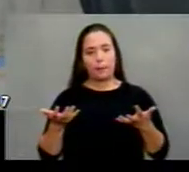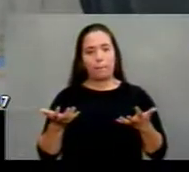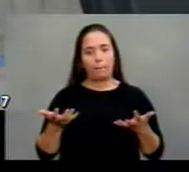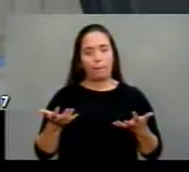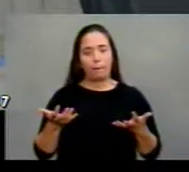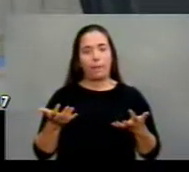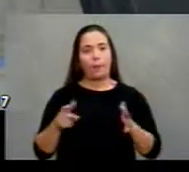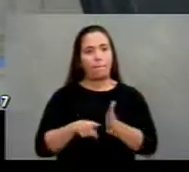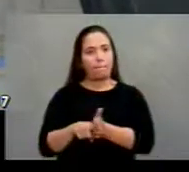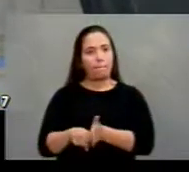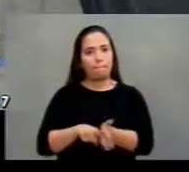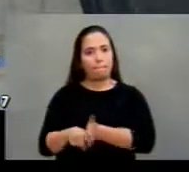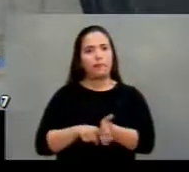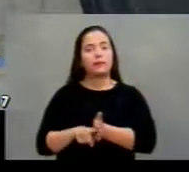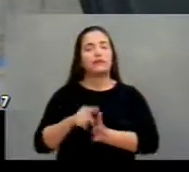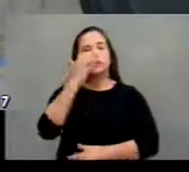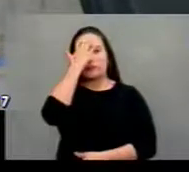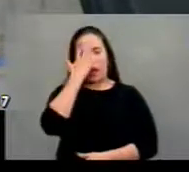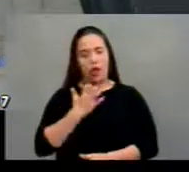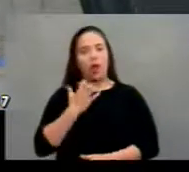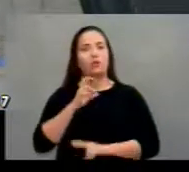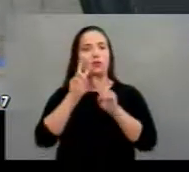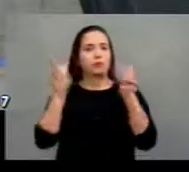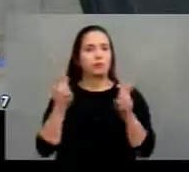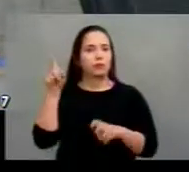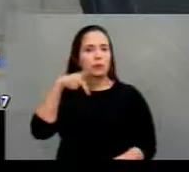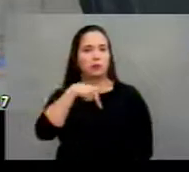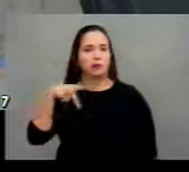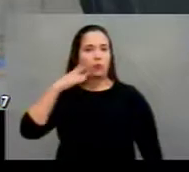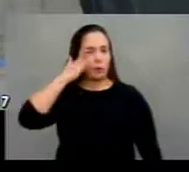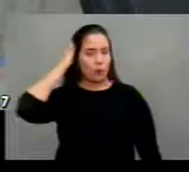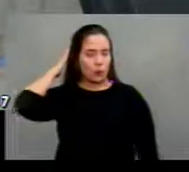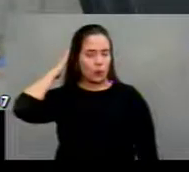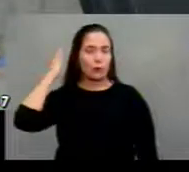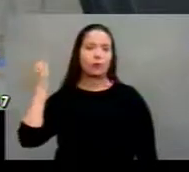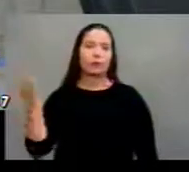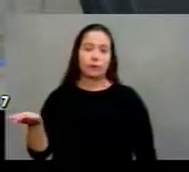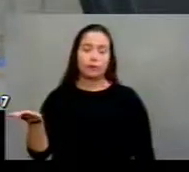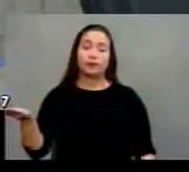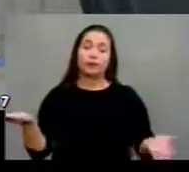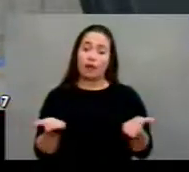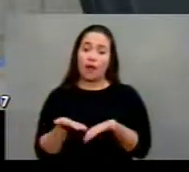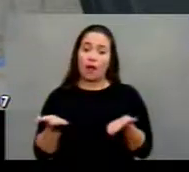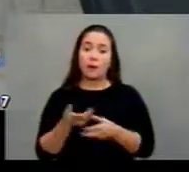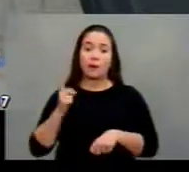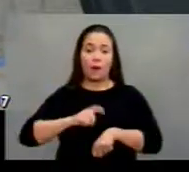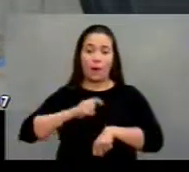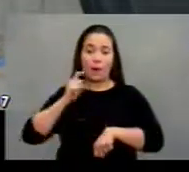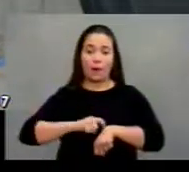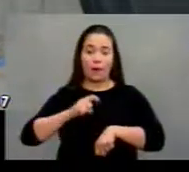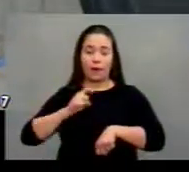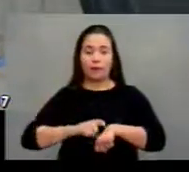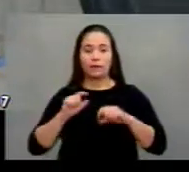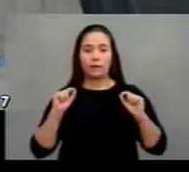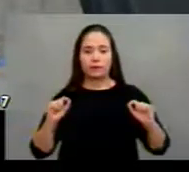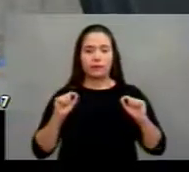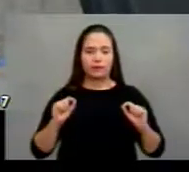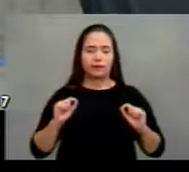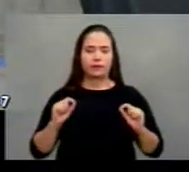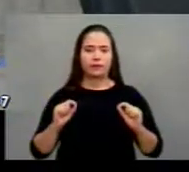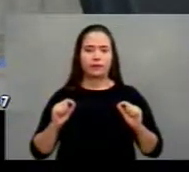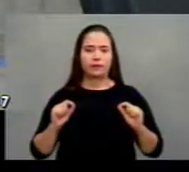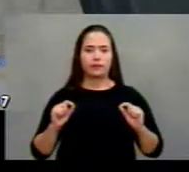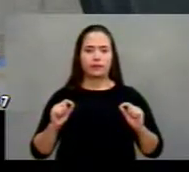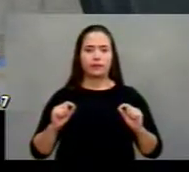essa denúncia gravíssima contra o presidente Michel Temer, e num momento, deputado Renato Roseno, de